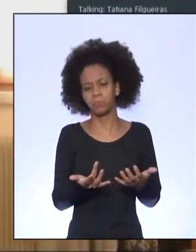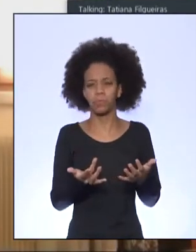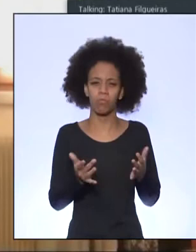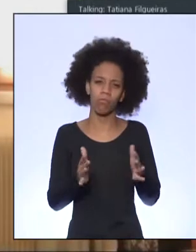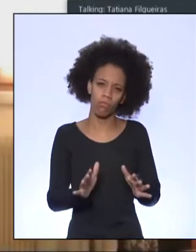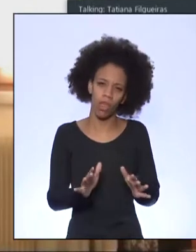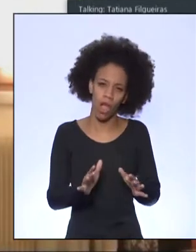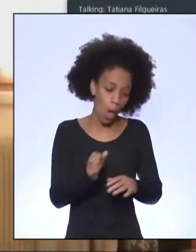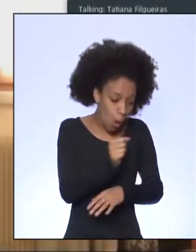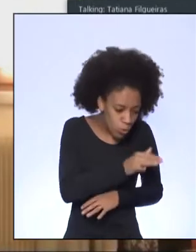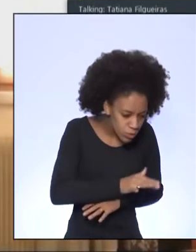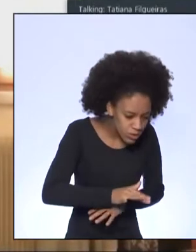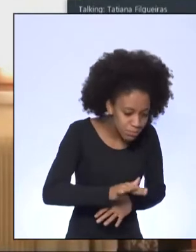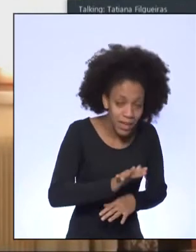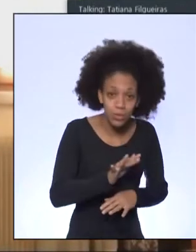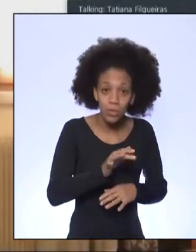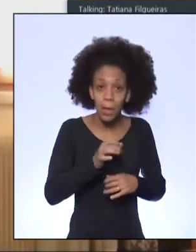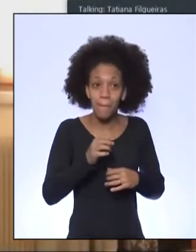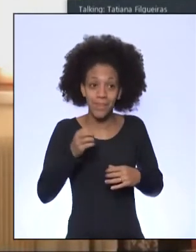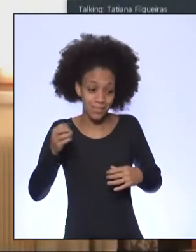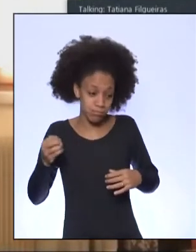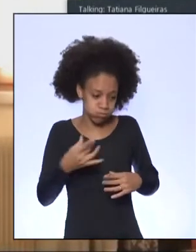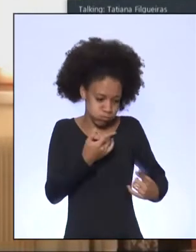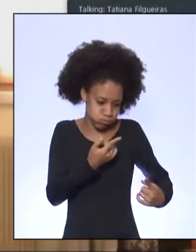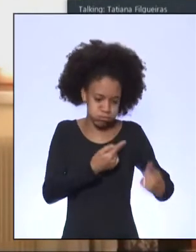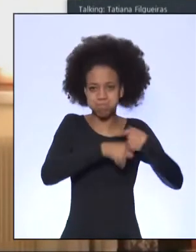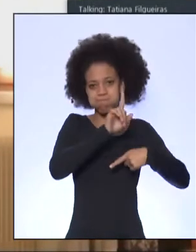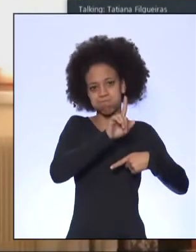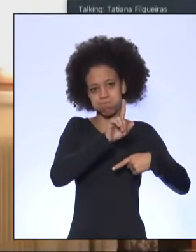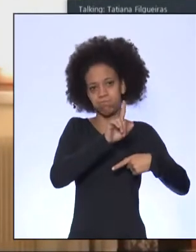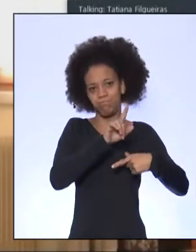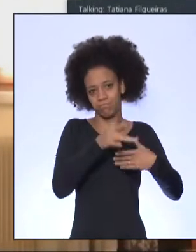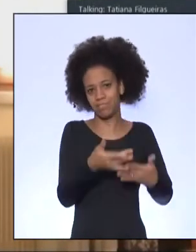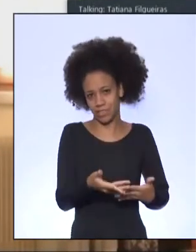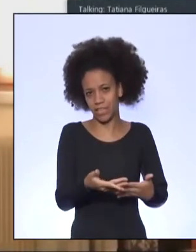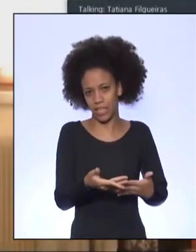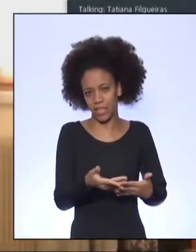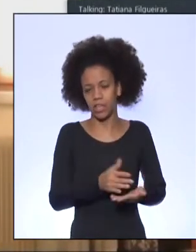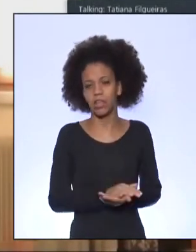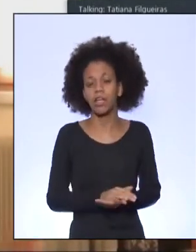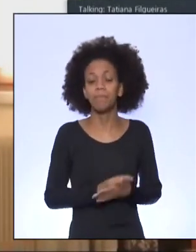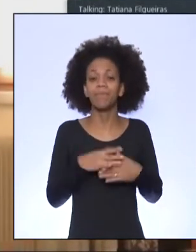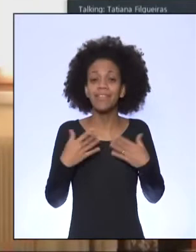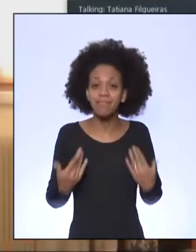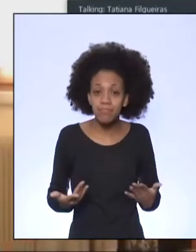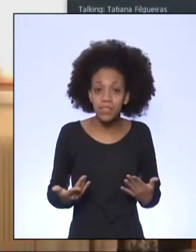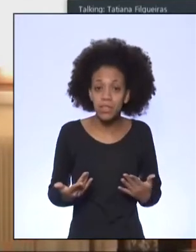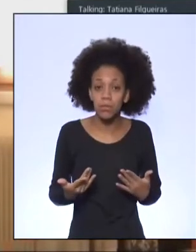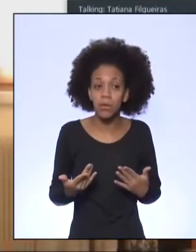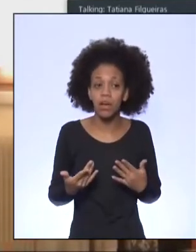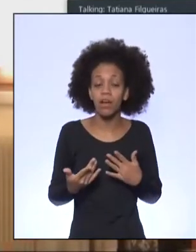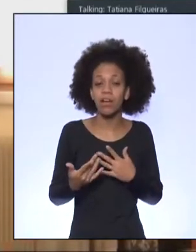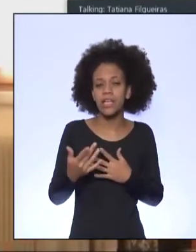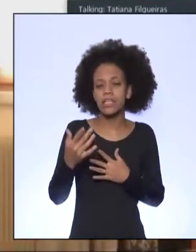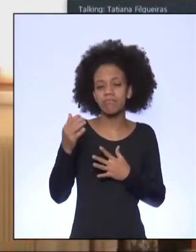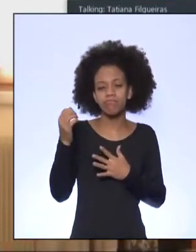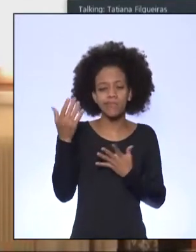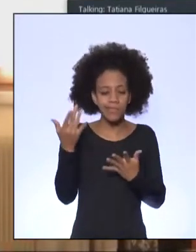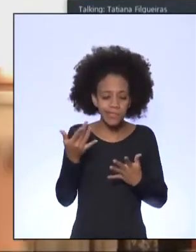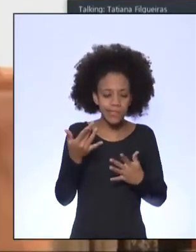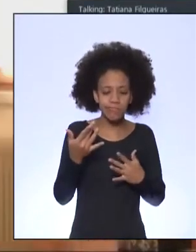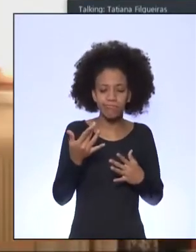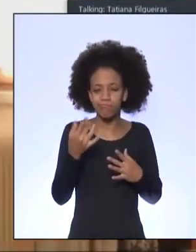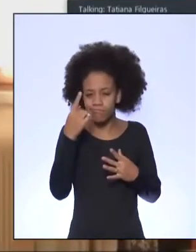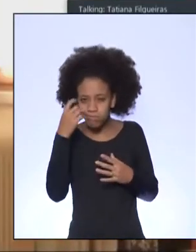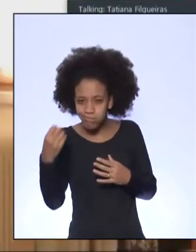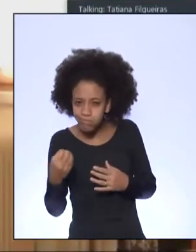esse espaço ele precisa ser reinventado para ser um espaço privilegiado de convívio, né? Então, nessa ideia de escalonar, por exemplo, o aluno